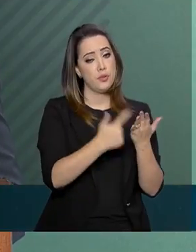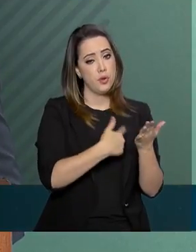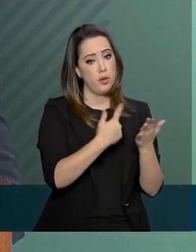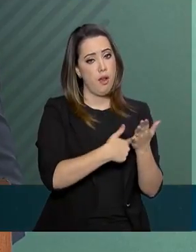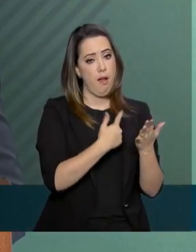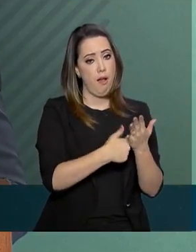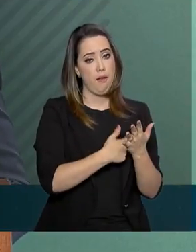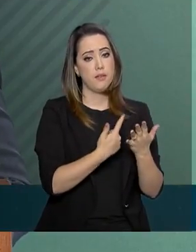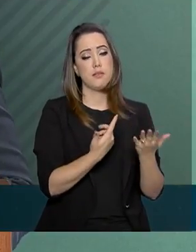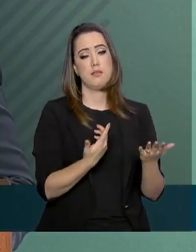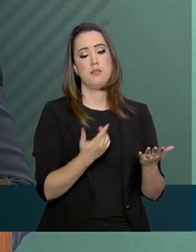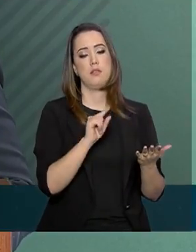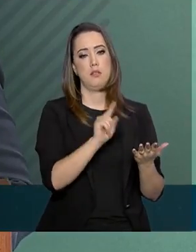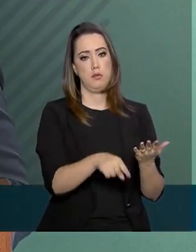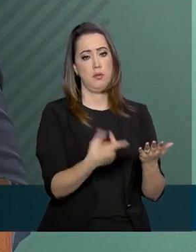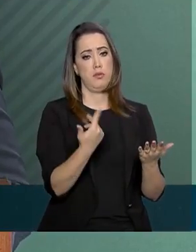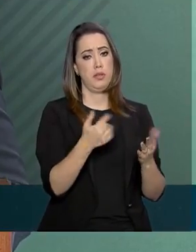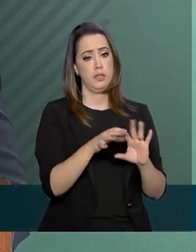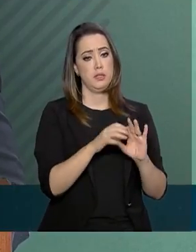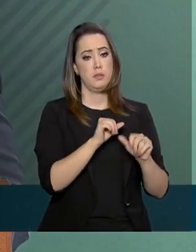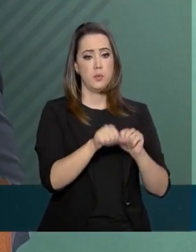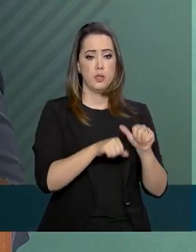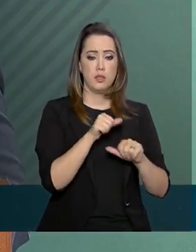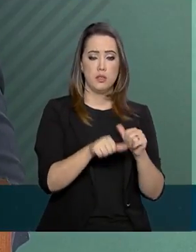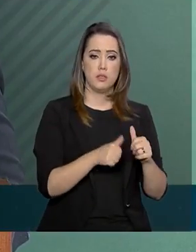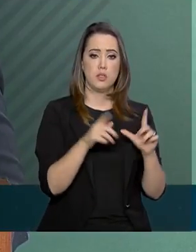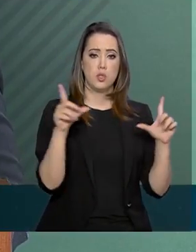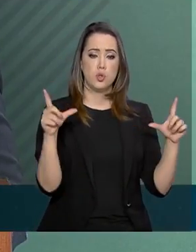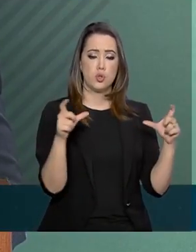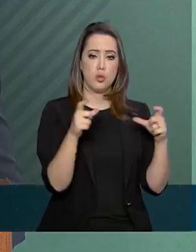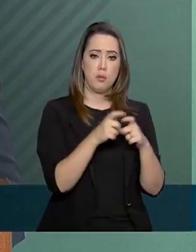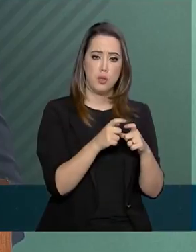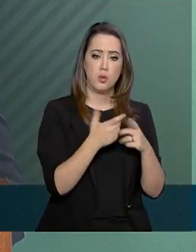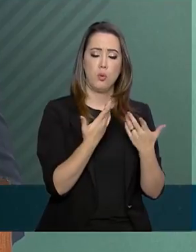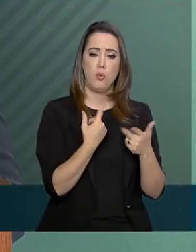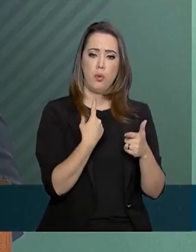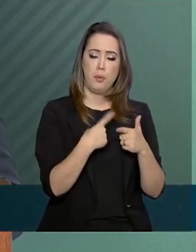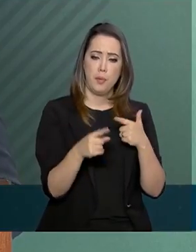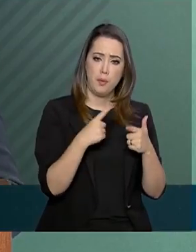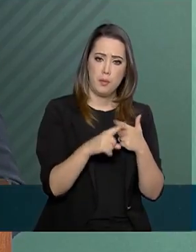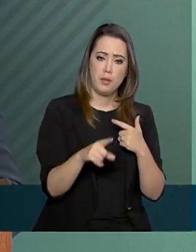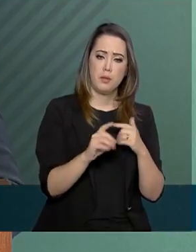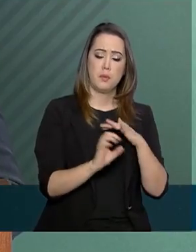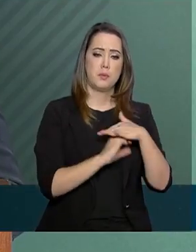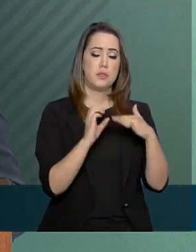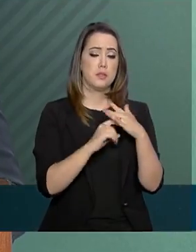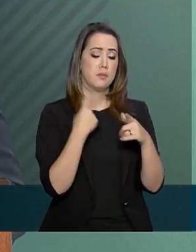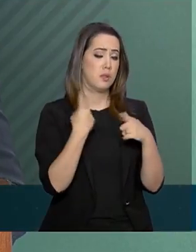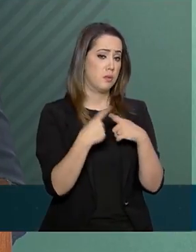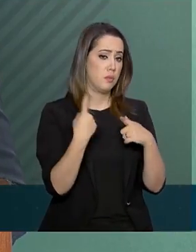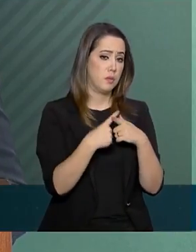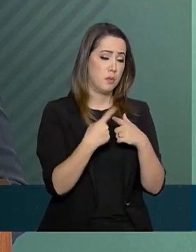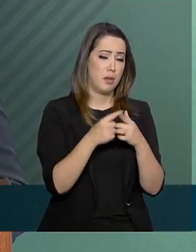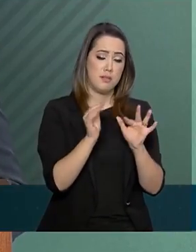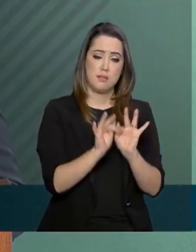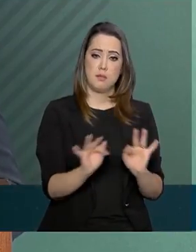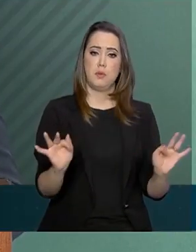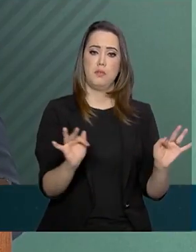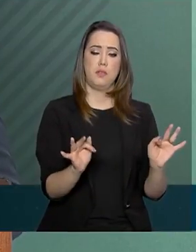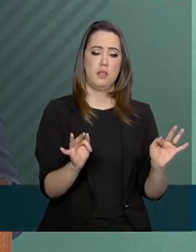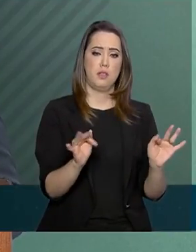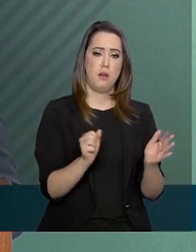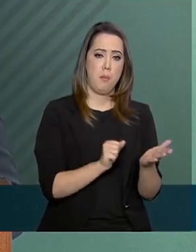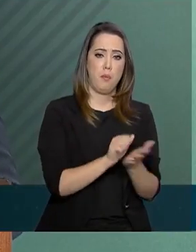circulação essa alteração reduz custo para as empresas porque desobriga a